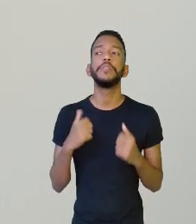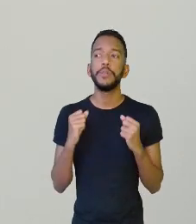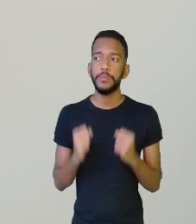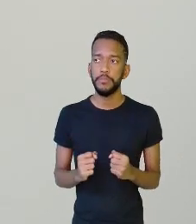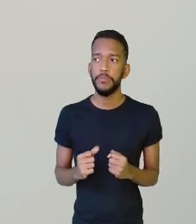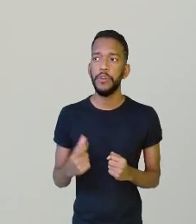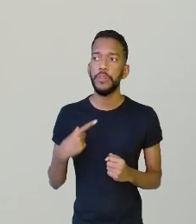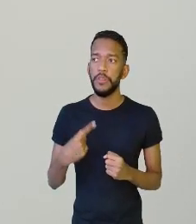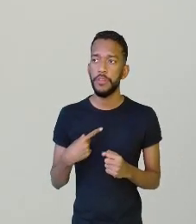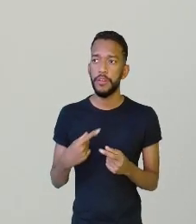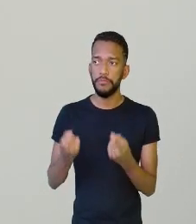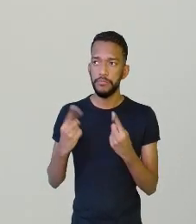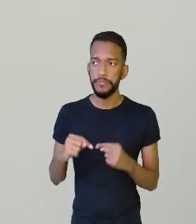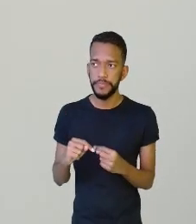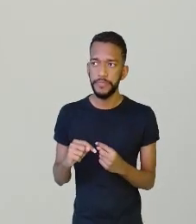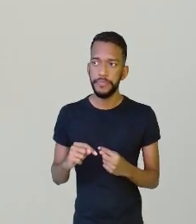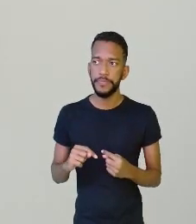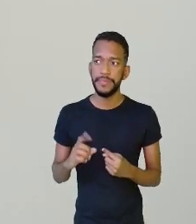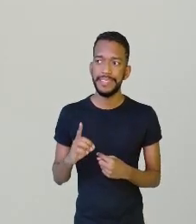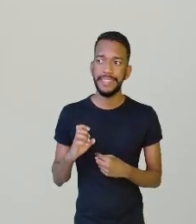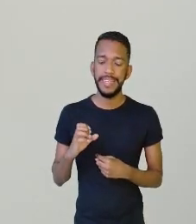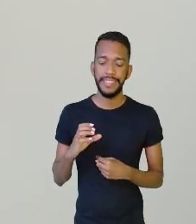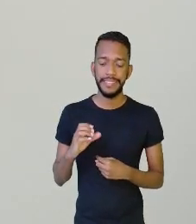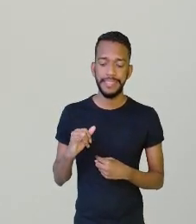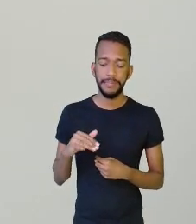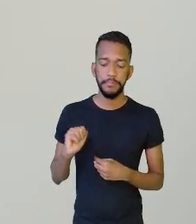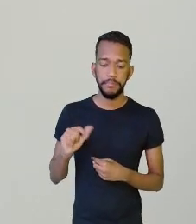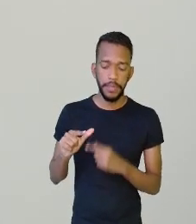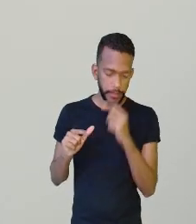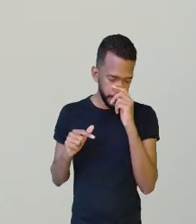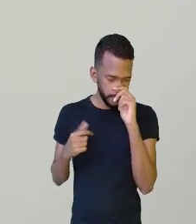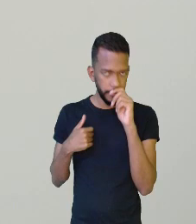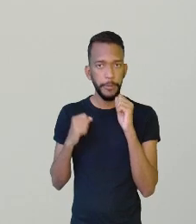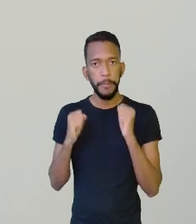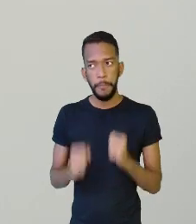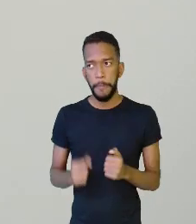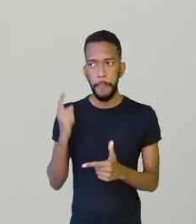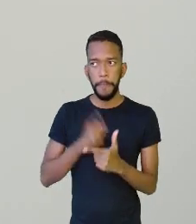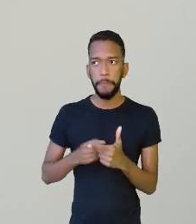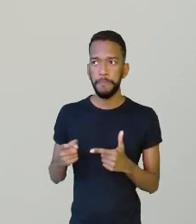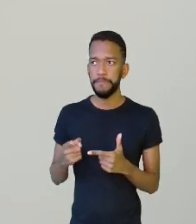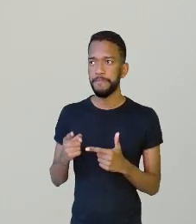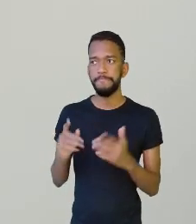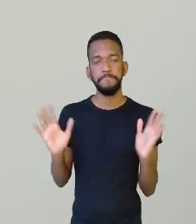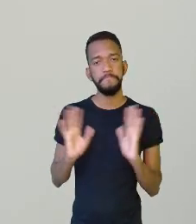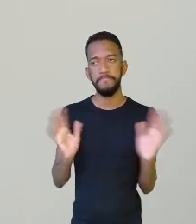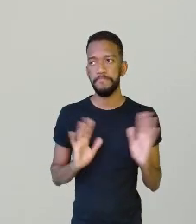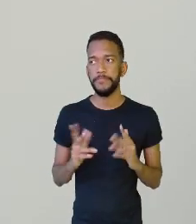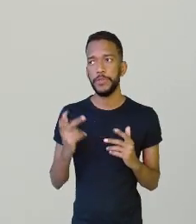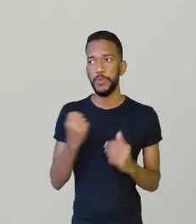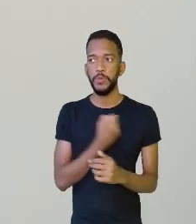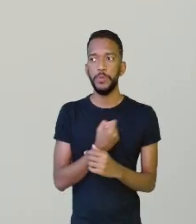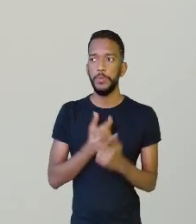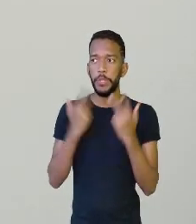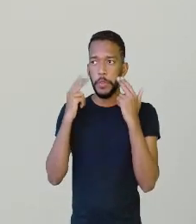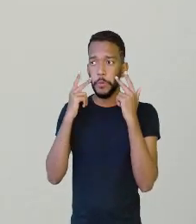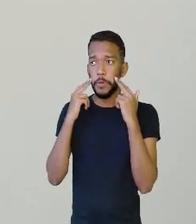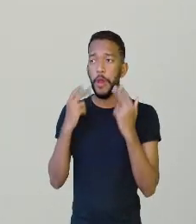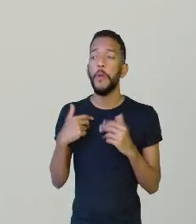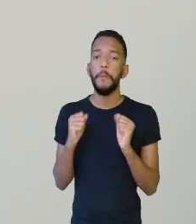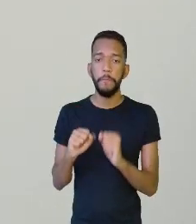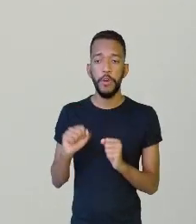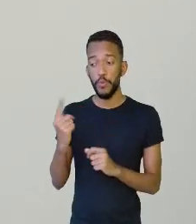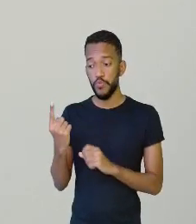esse inteiro para decimal, porque eu já não consigo mais dividir ele e encontrar um número natural. Então, eu